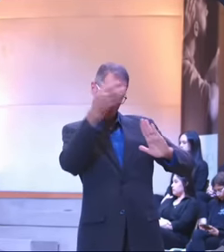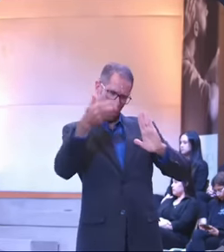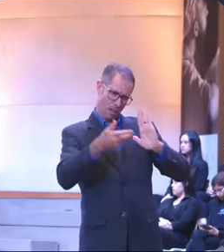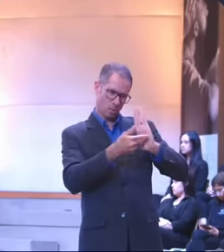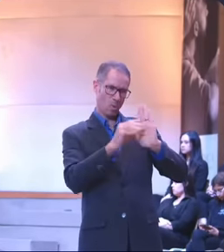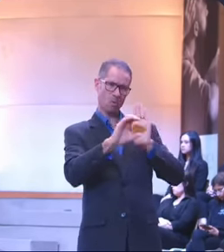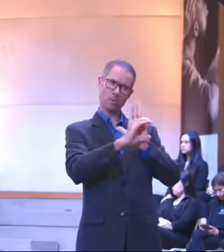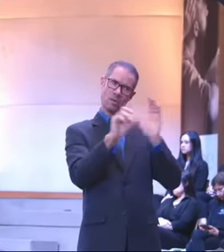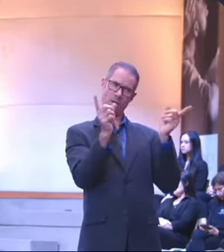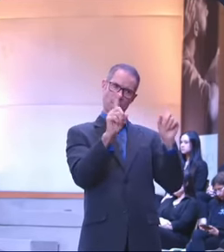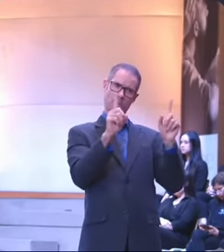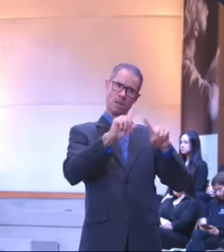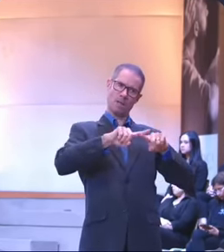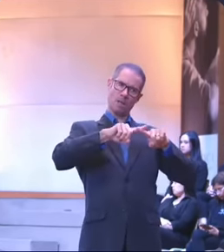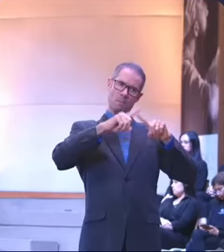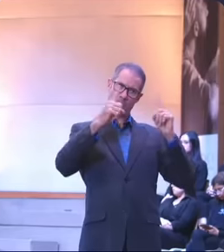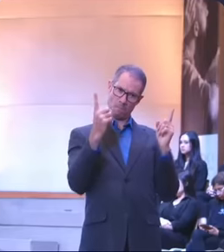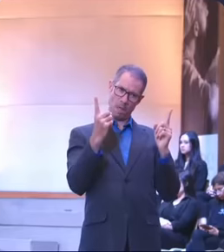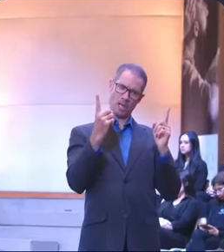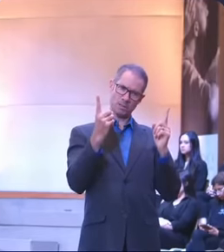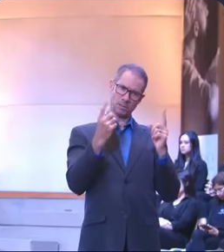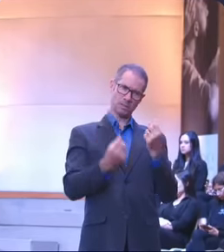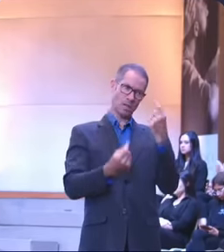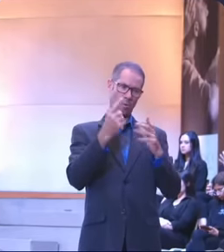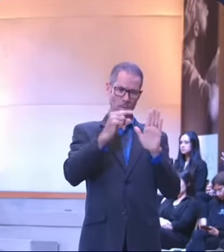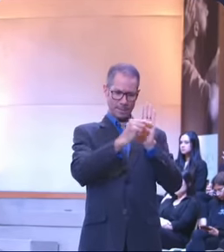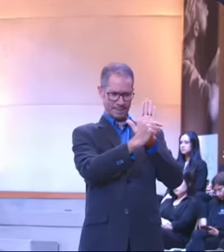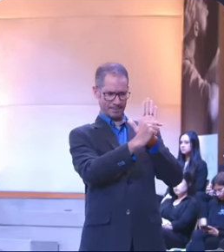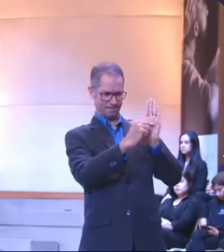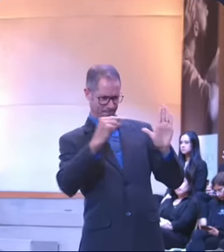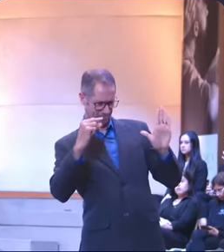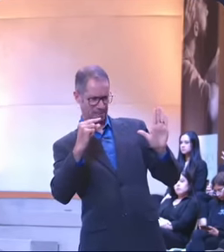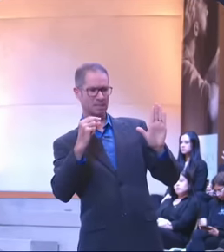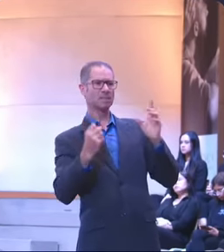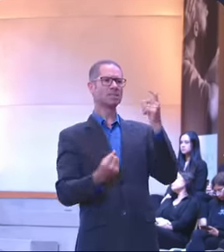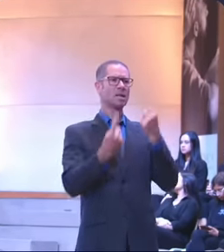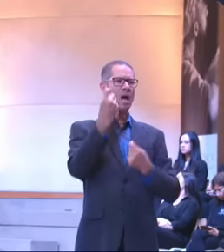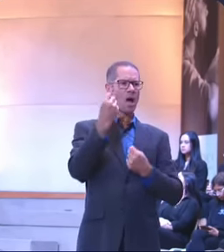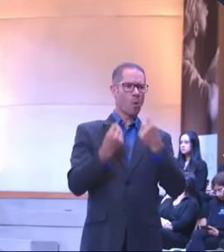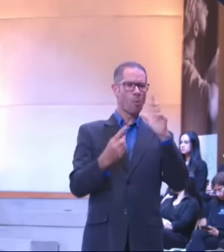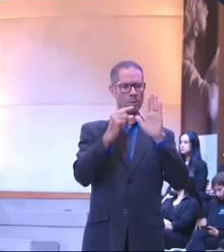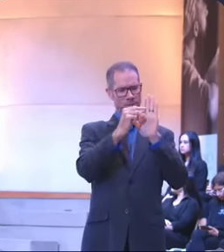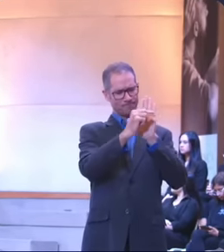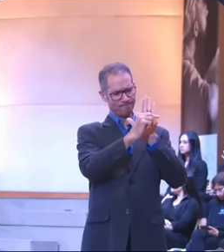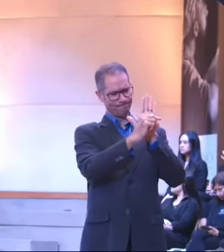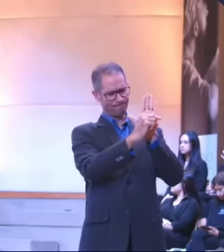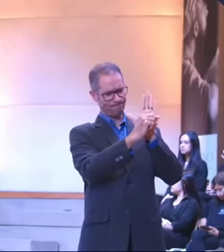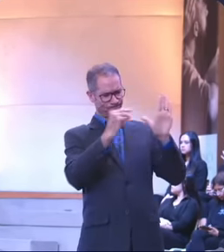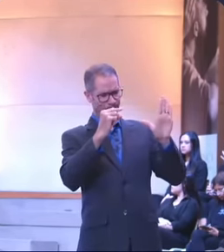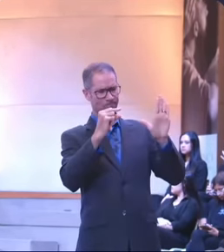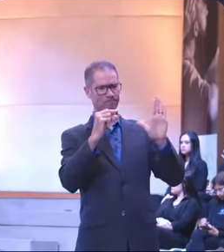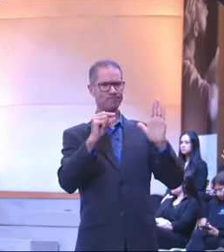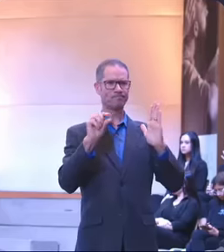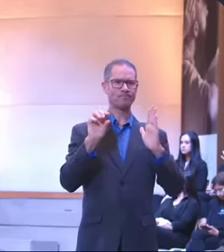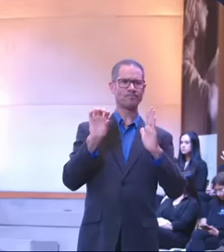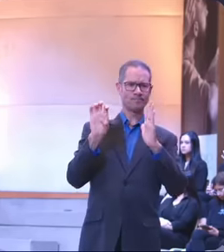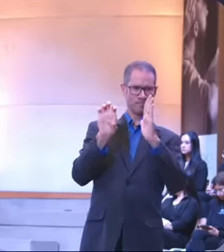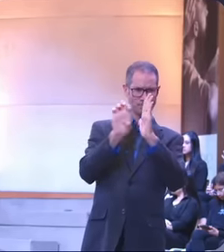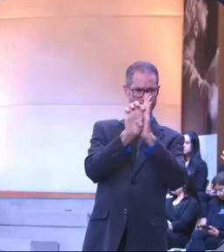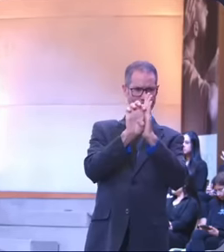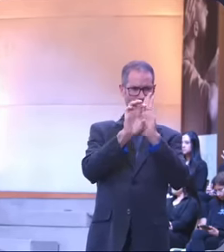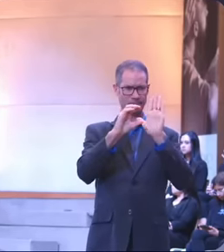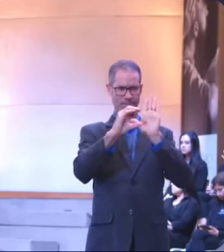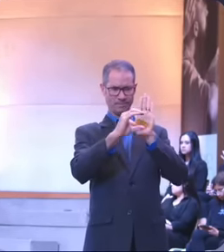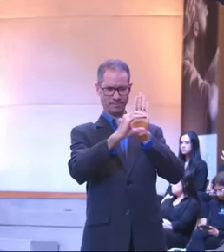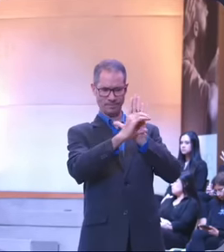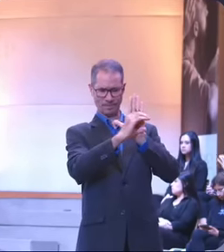capítulos aqui, mas eu quero tirar a mensagem de alguns trechos destes